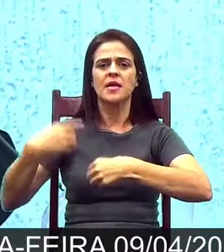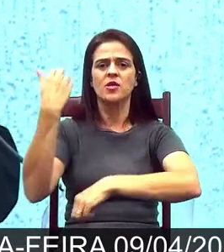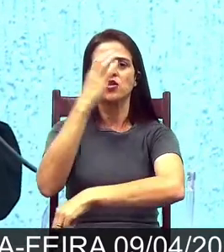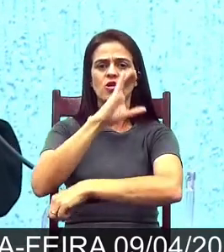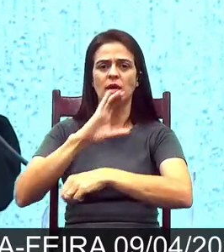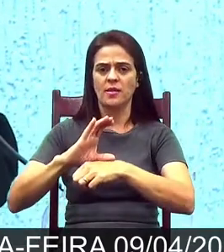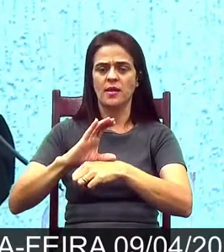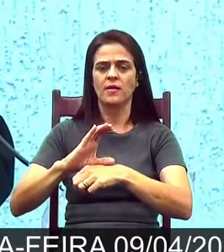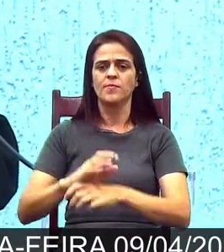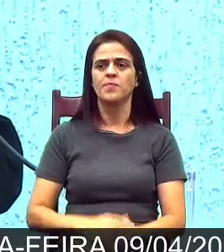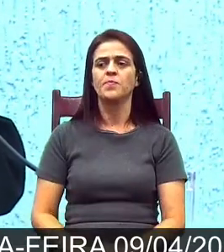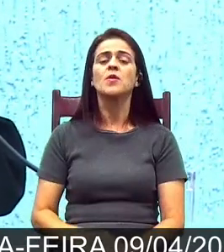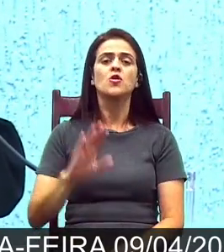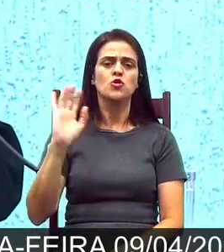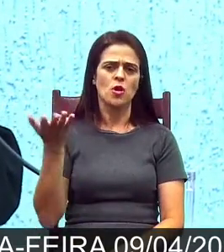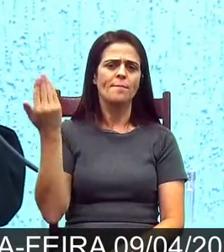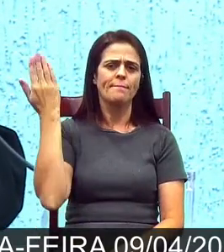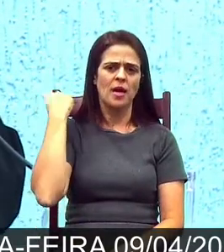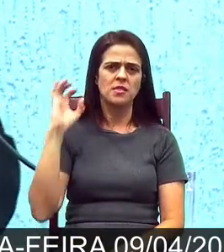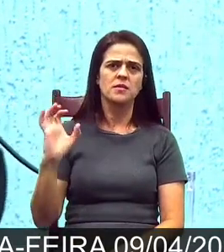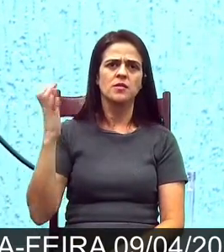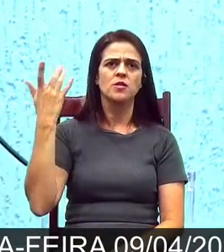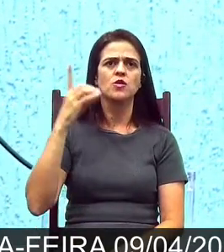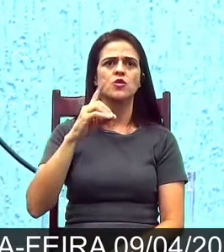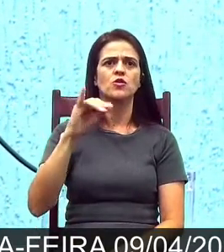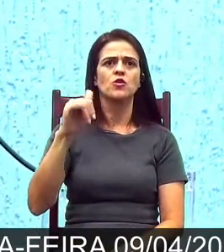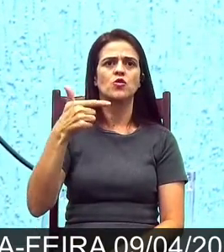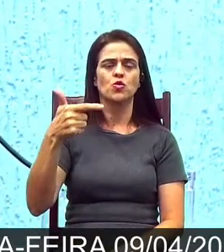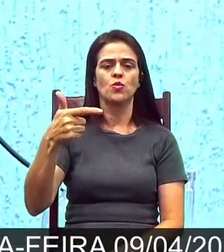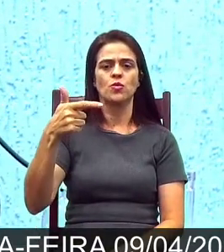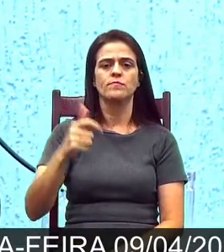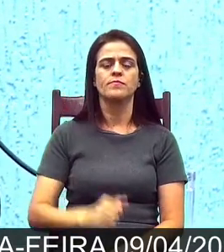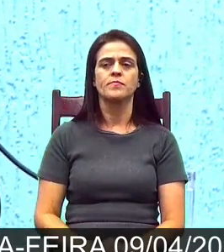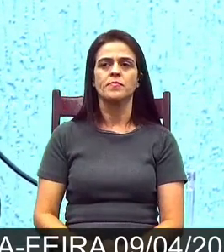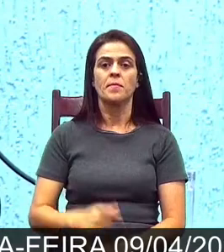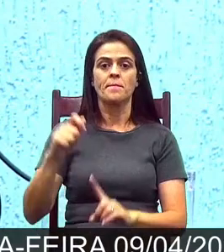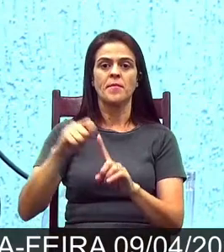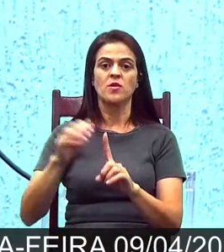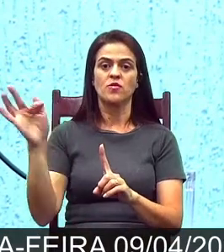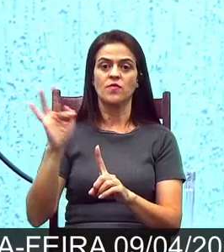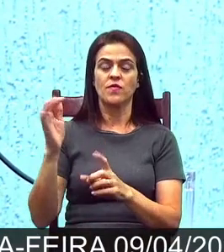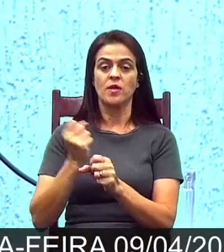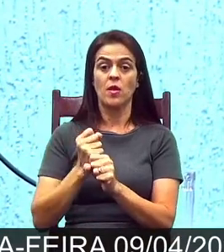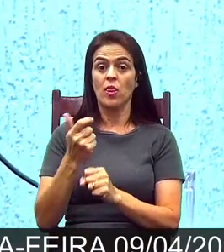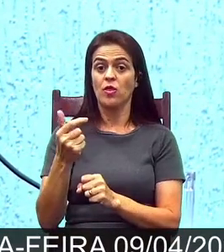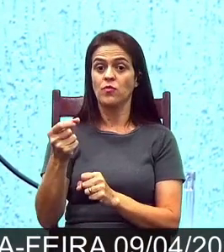deliberado. Foi deliberado dia 2 de 4 de 2024.